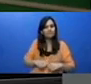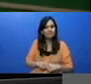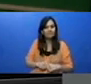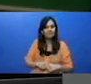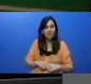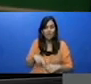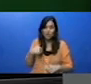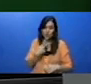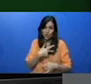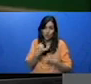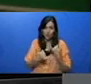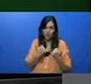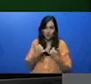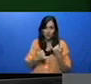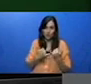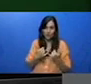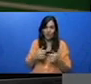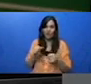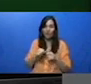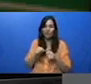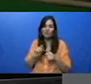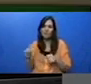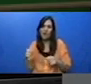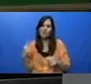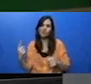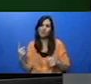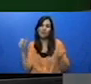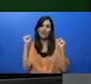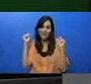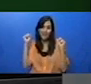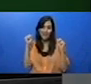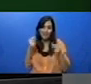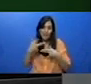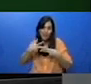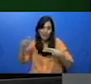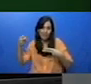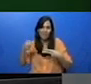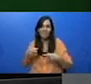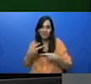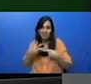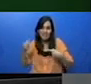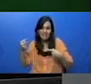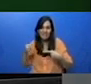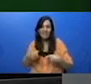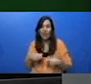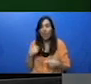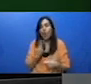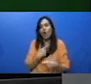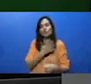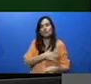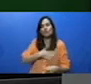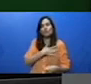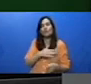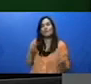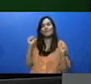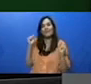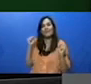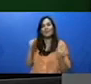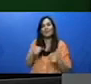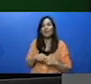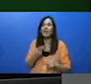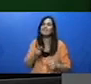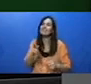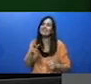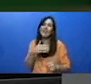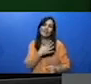nós jogamos, né, a gente fala, vamos fazer mais um para ver quem é que vai ganhar. Porque a gente gosta de ganhar, mas nem sempre, né,